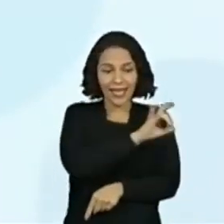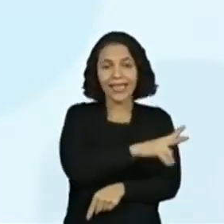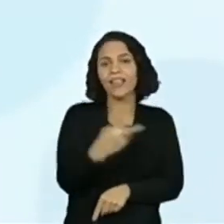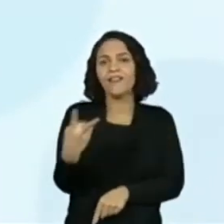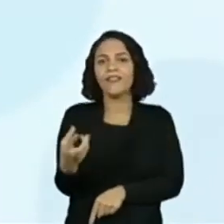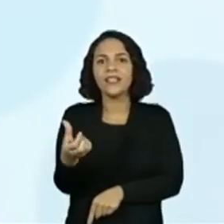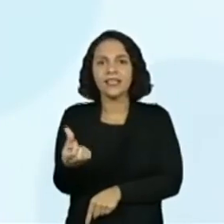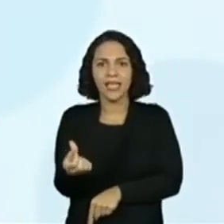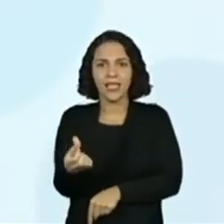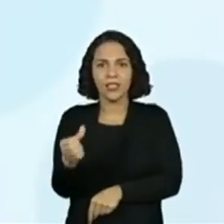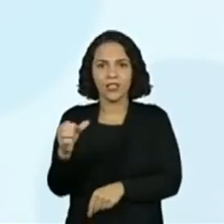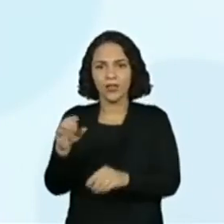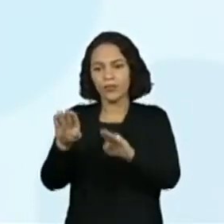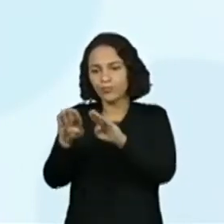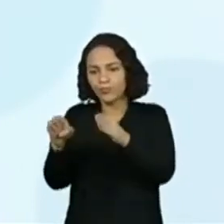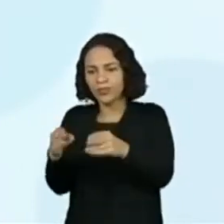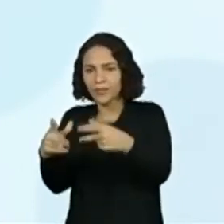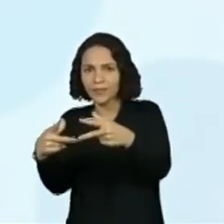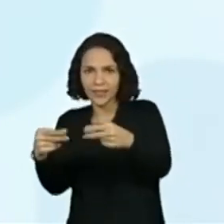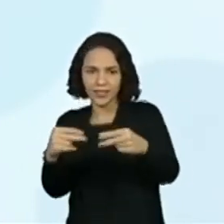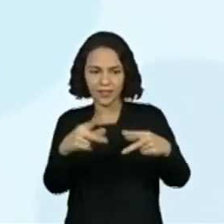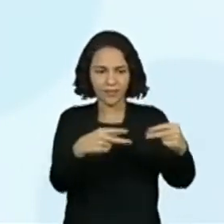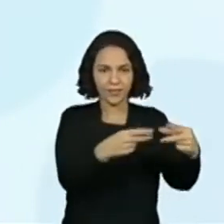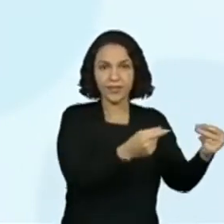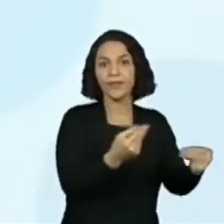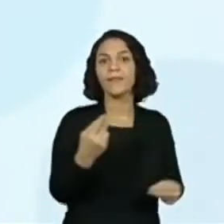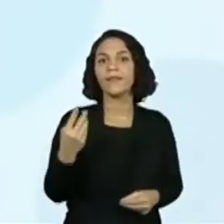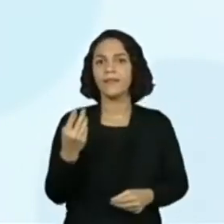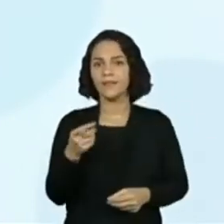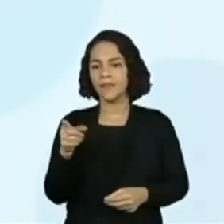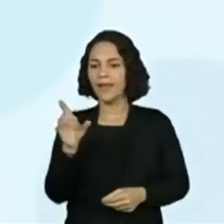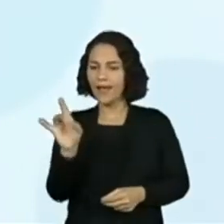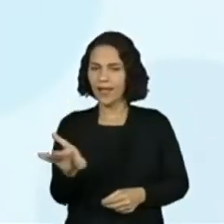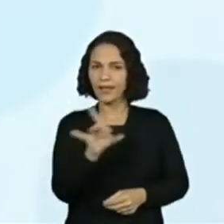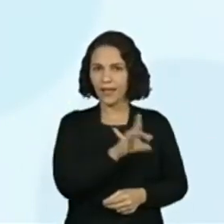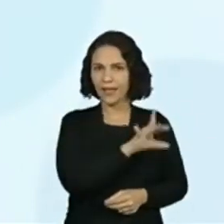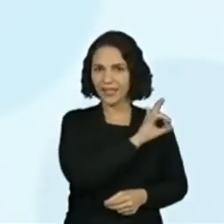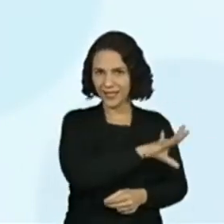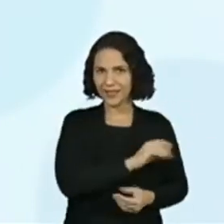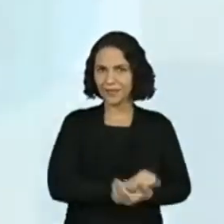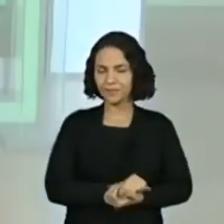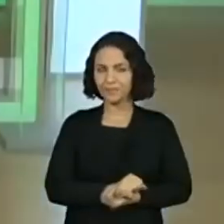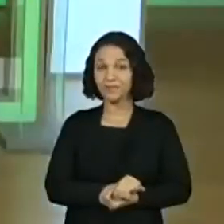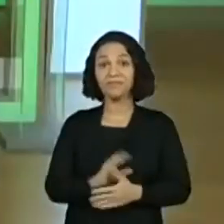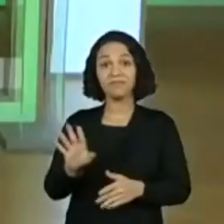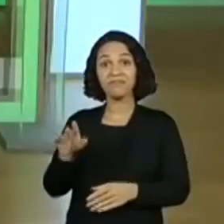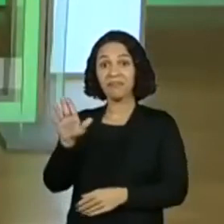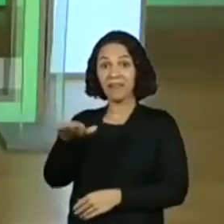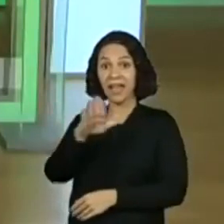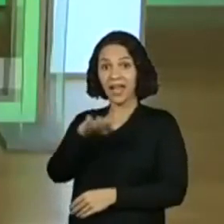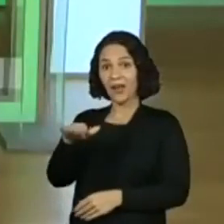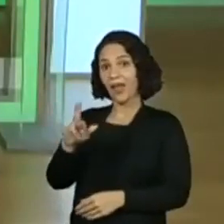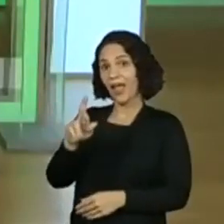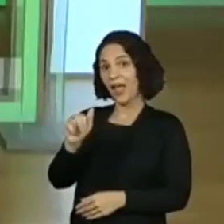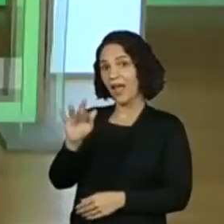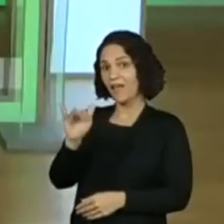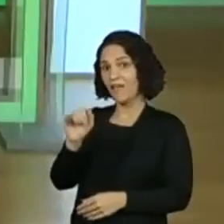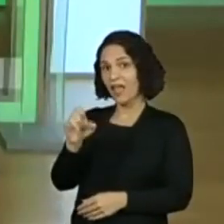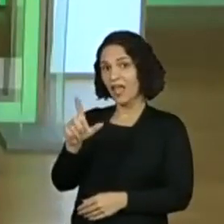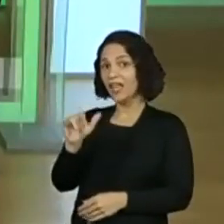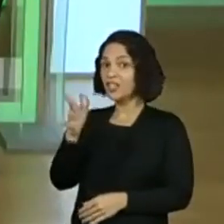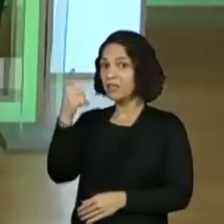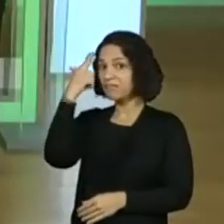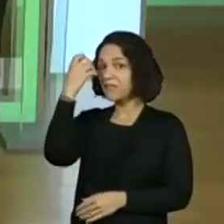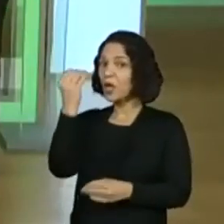uma. A aluna Rafaela já colocou ali até uma sentença de como pode ser resolvida essa situação, hein? E o que nós